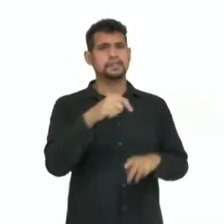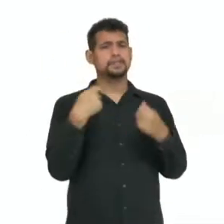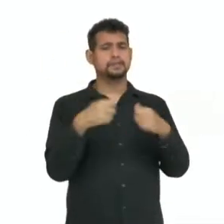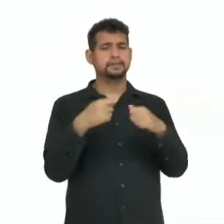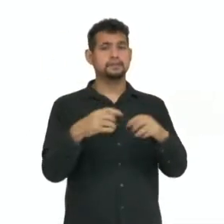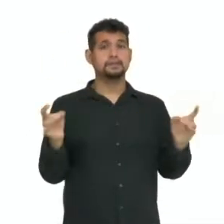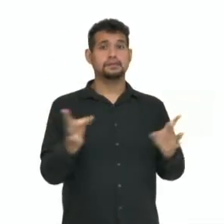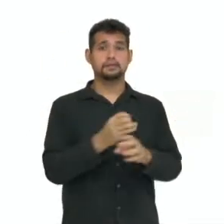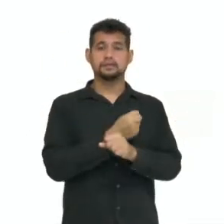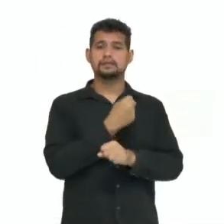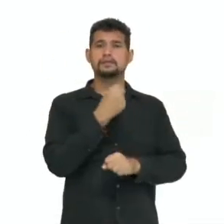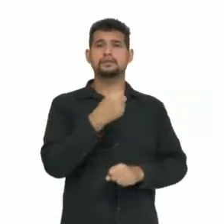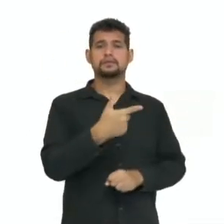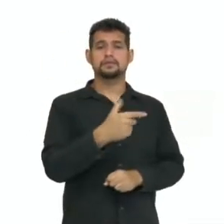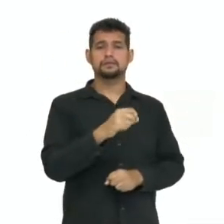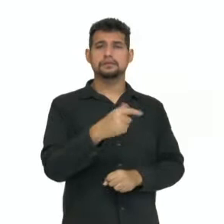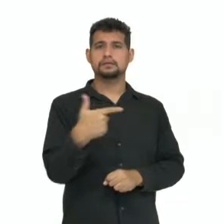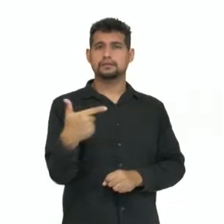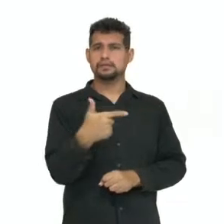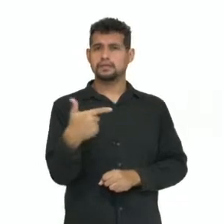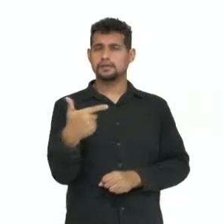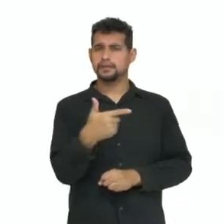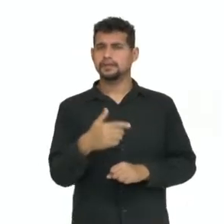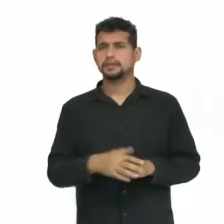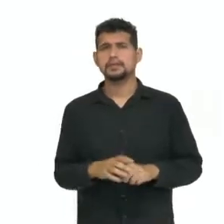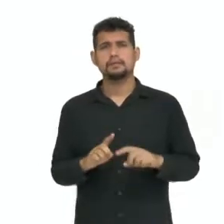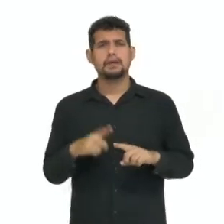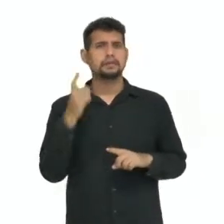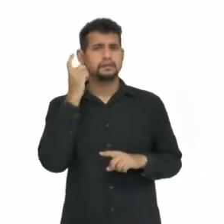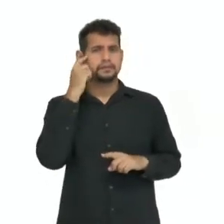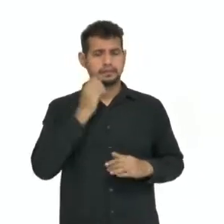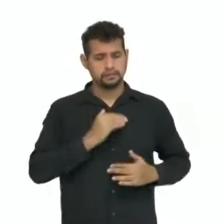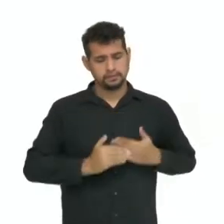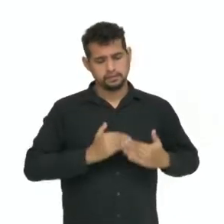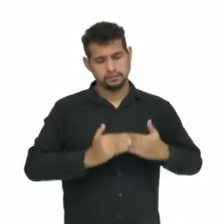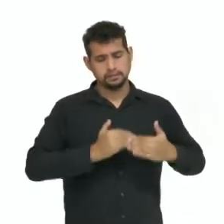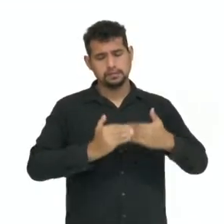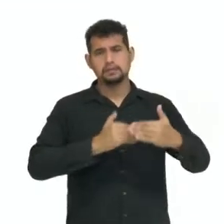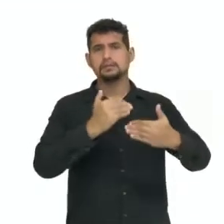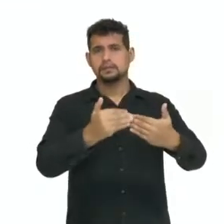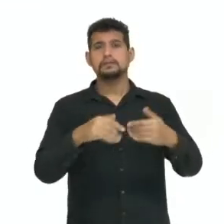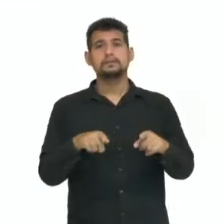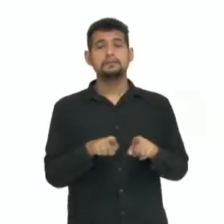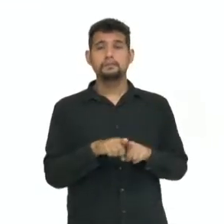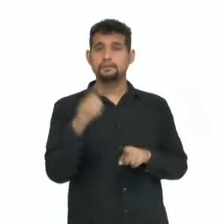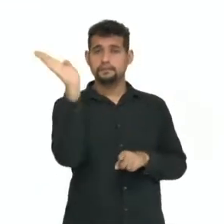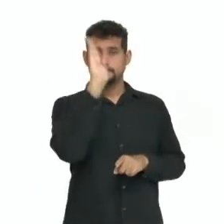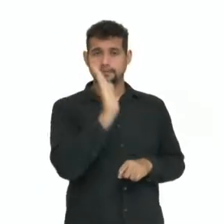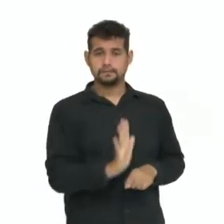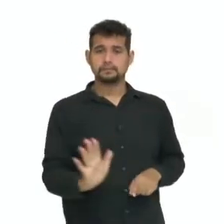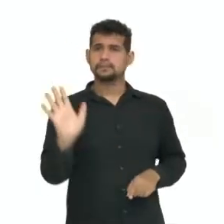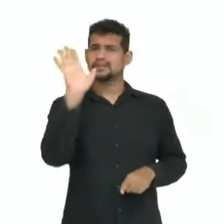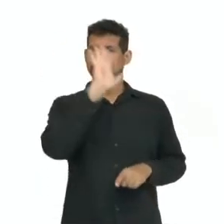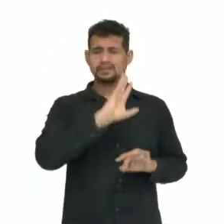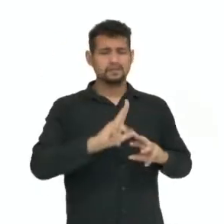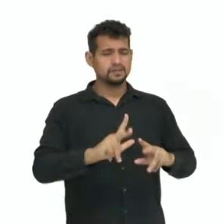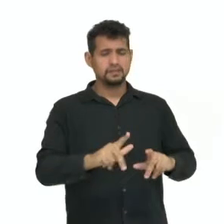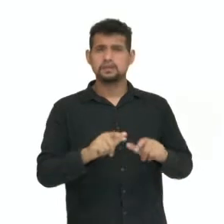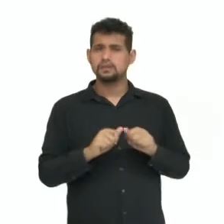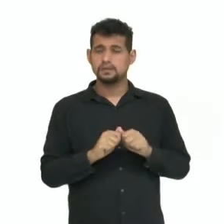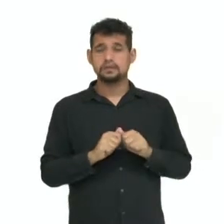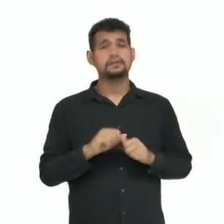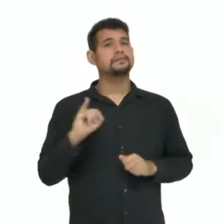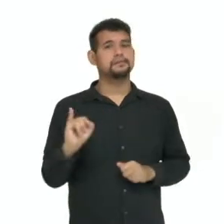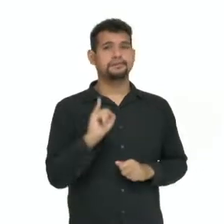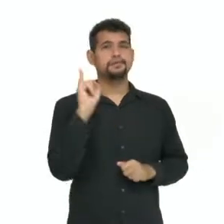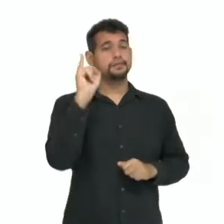em 2022. Considerando o ritmo atual da vacinação no país, por todo exposto, é